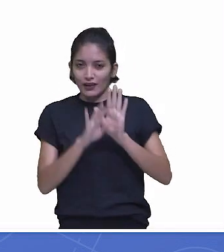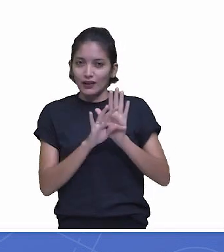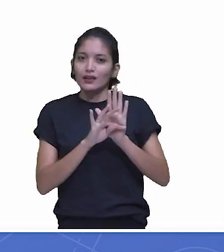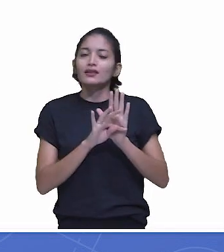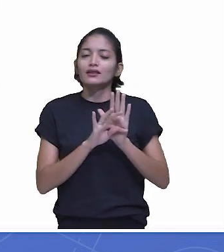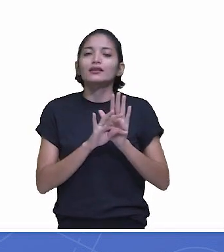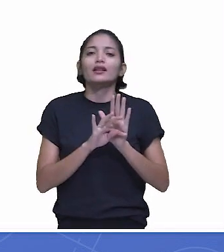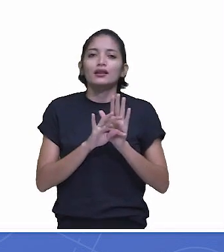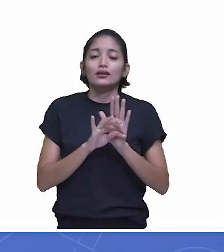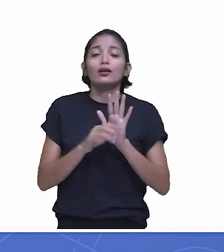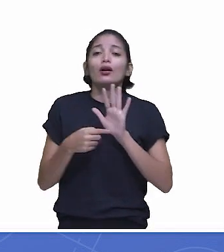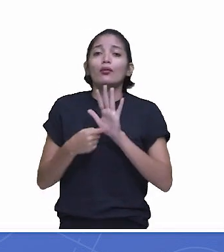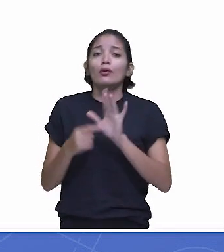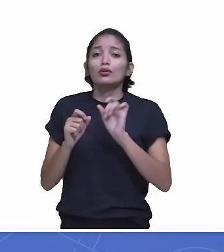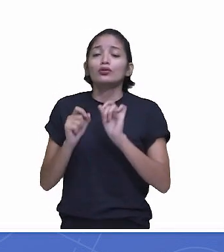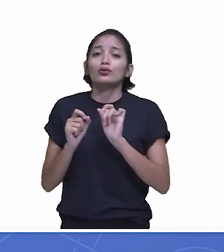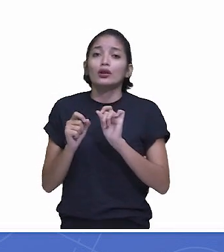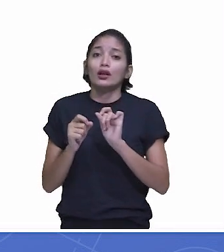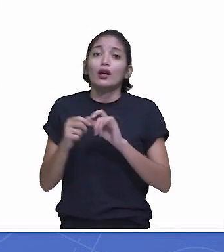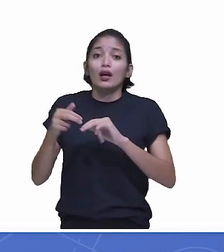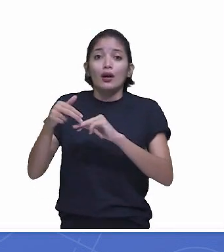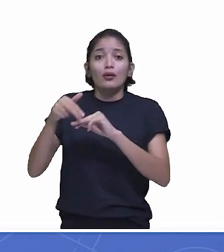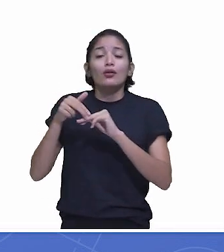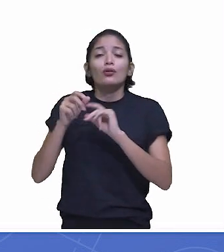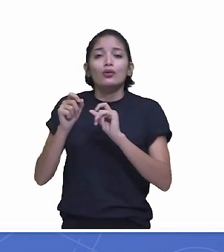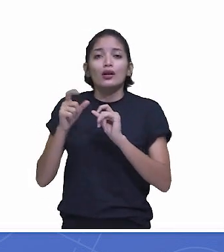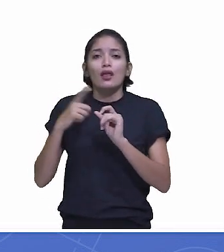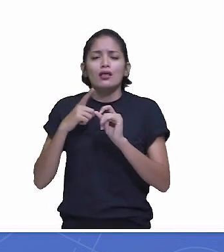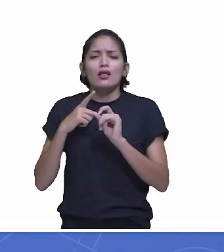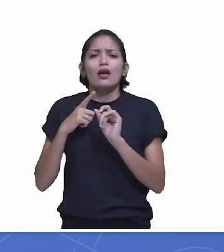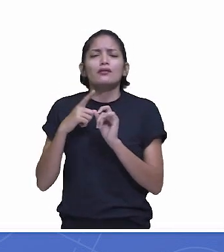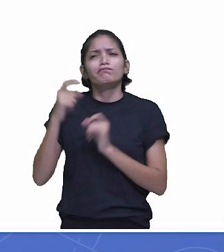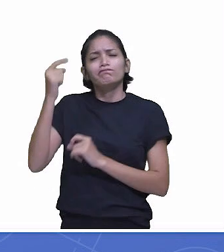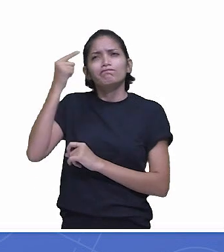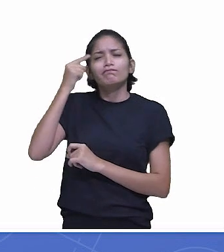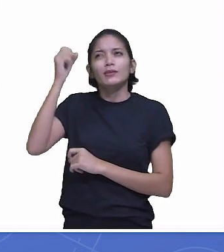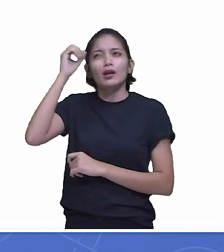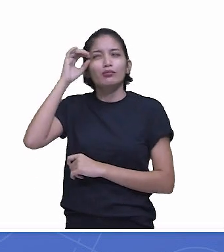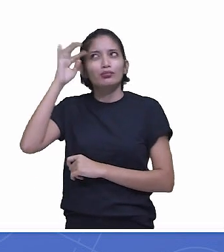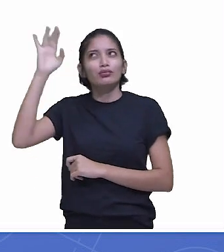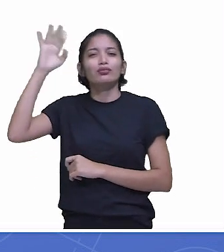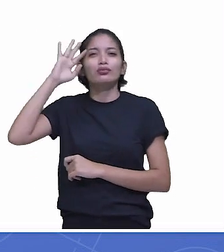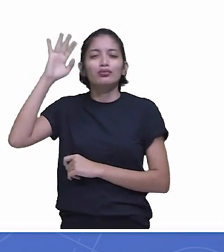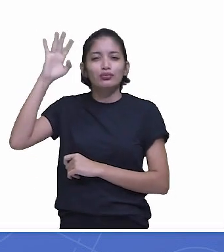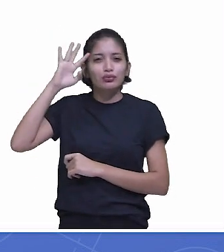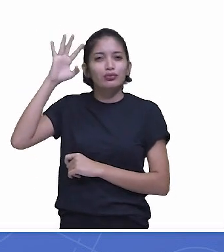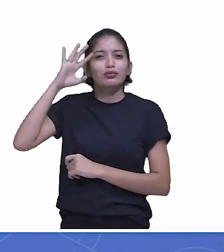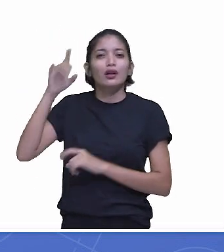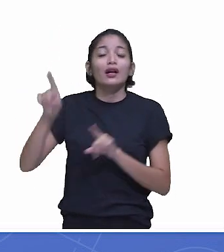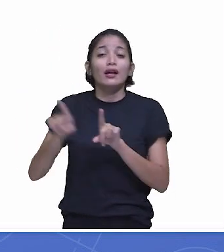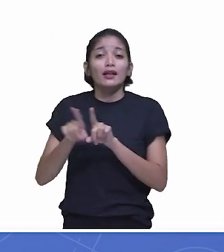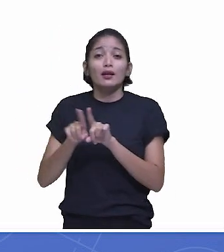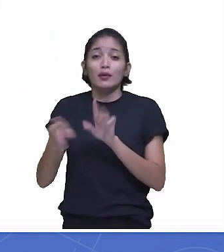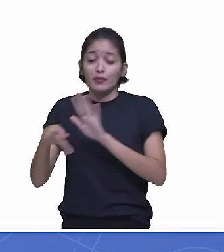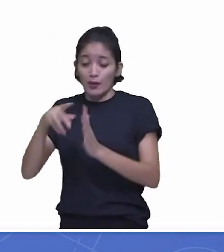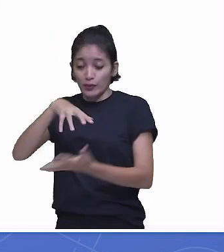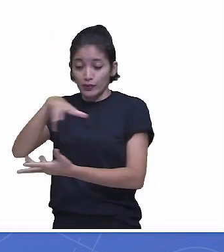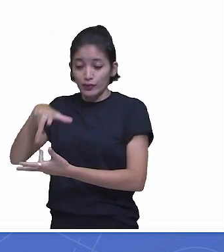da linguagem, pois ela registra uma visão imaginária e singularizada do mundo,